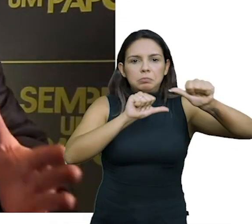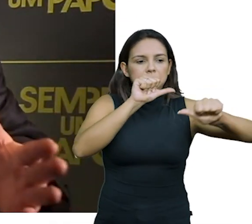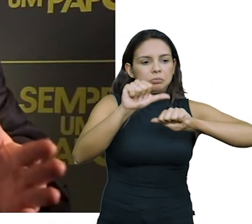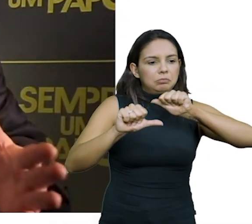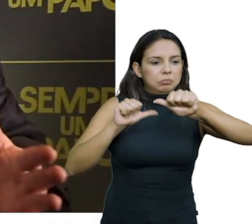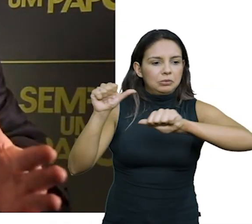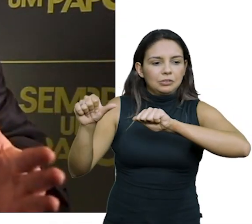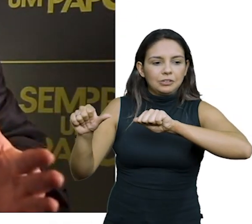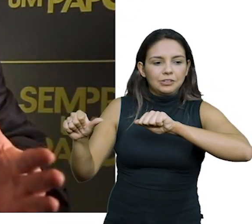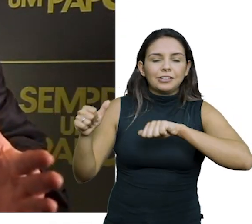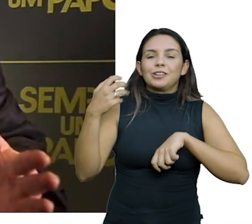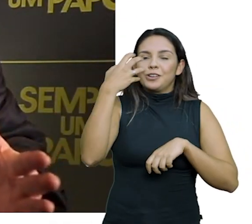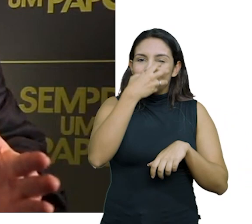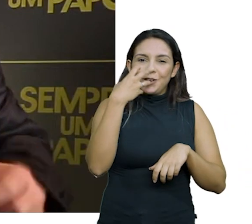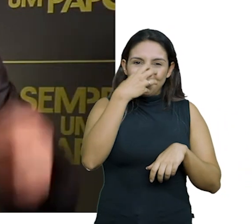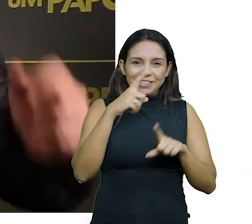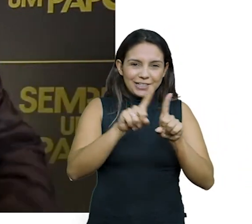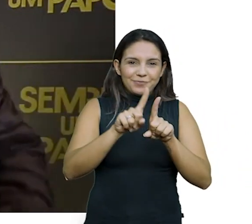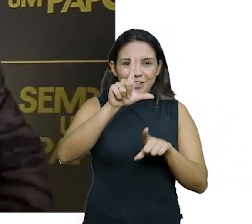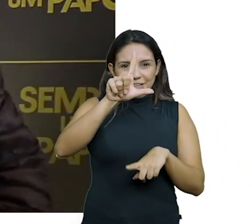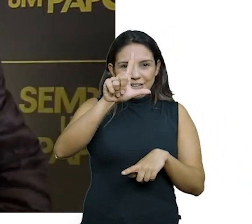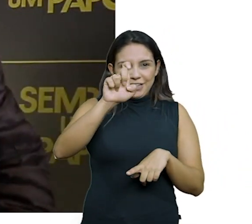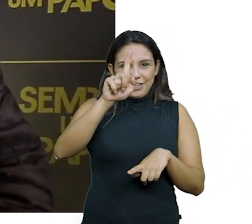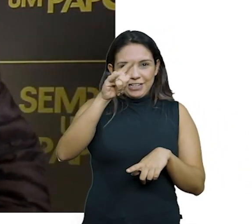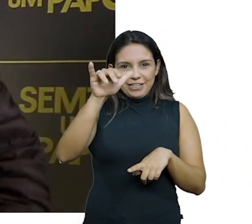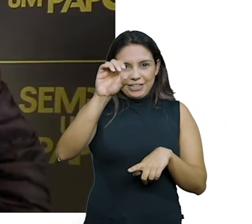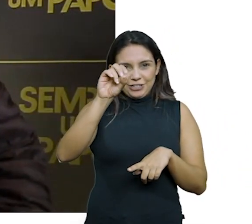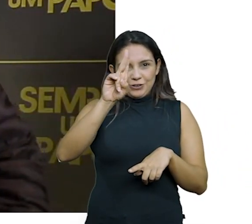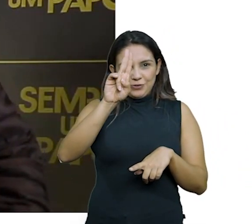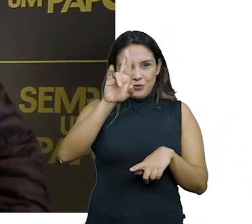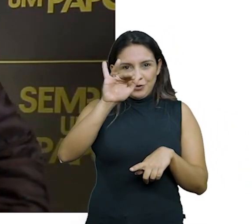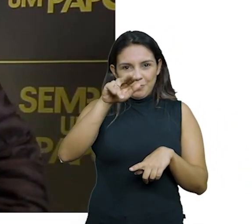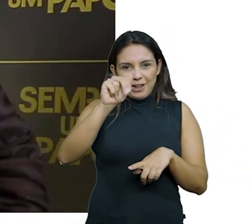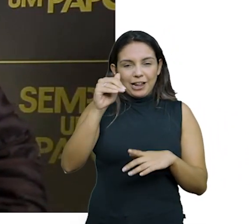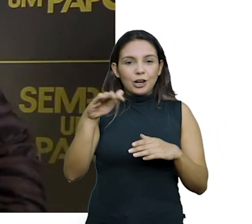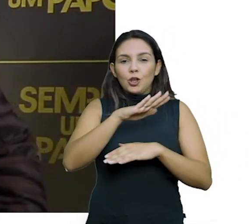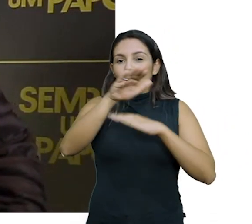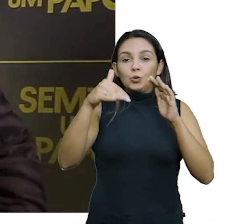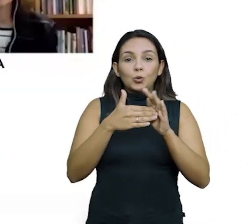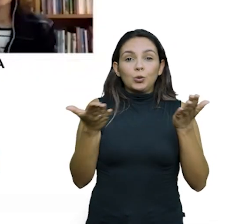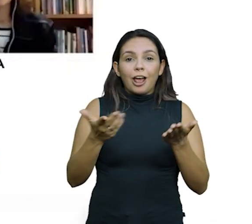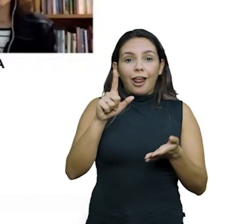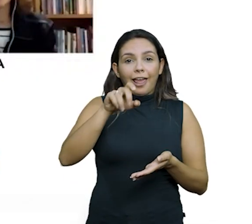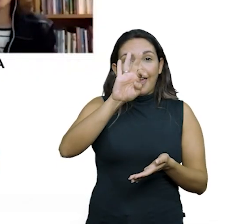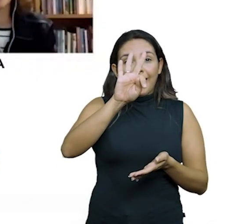dá o nome da música de Legião Urbana, né? Tudo agora é transitório, tá vendo?